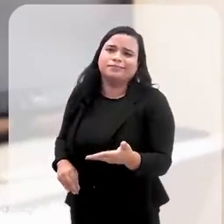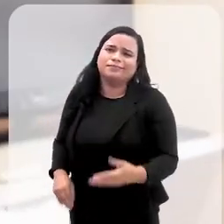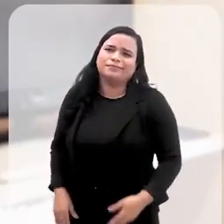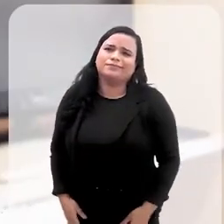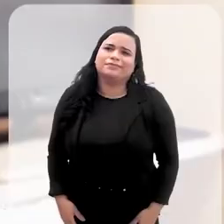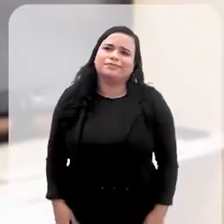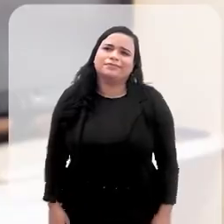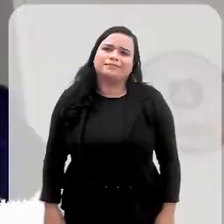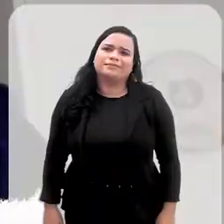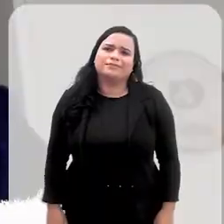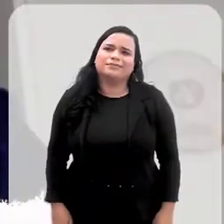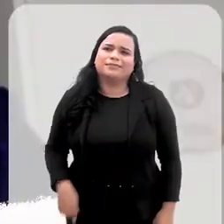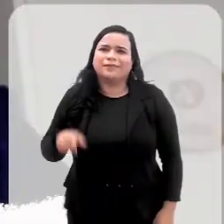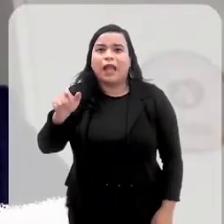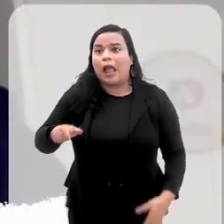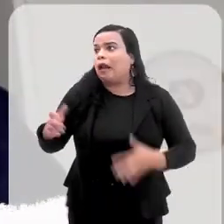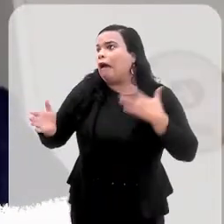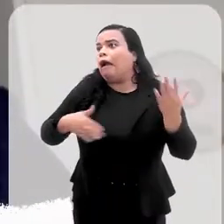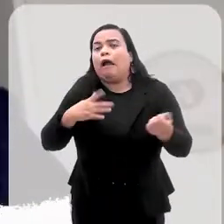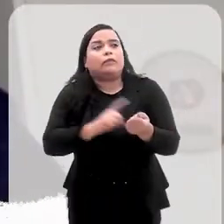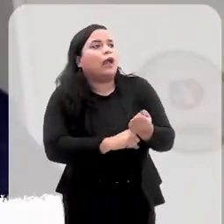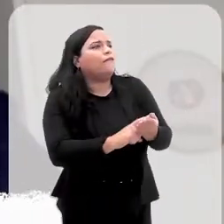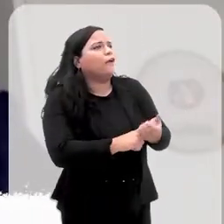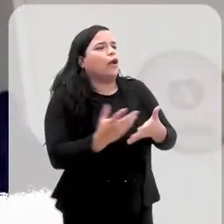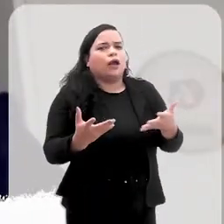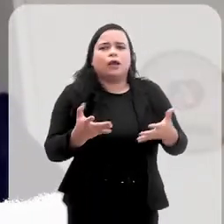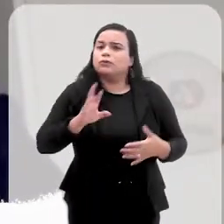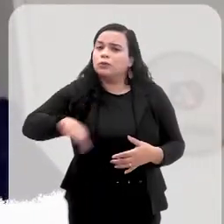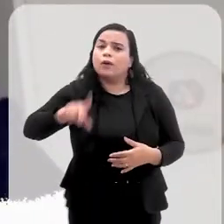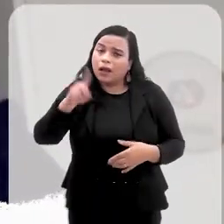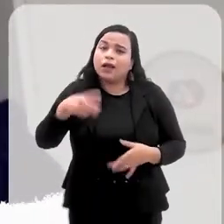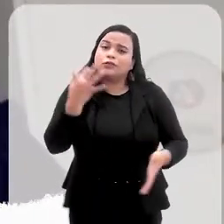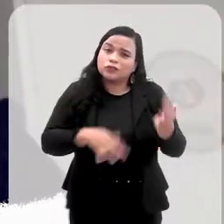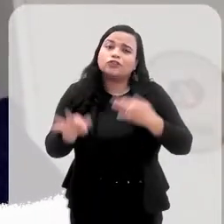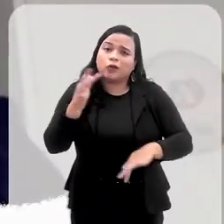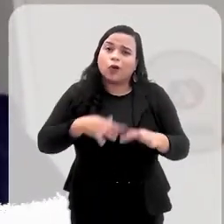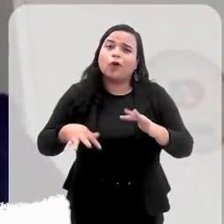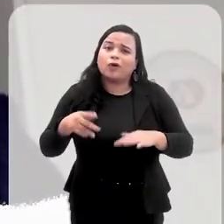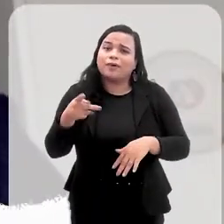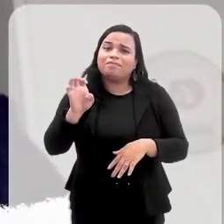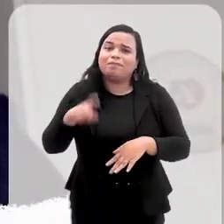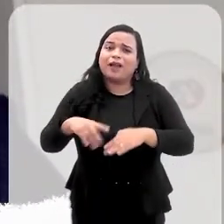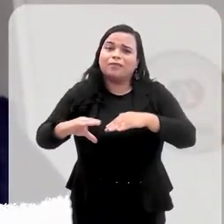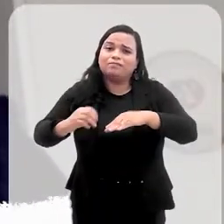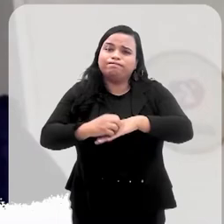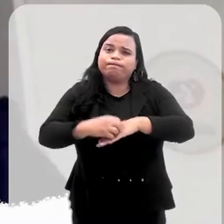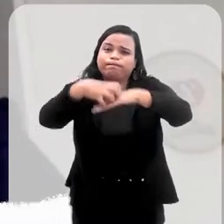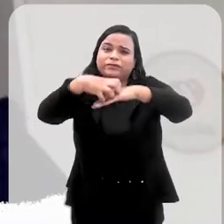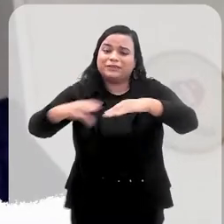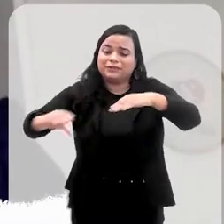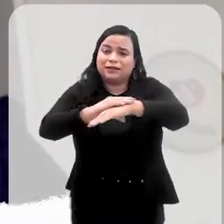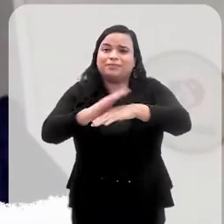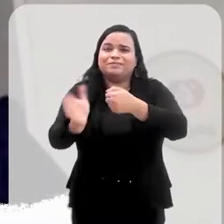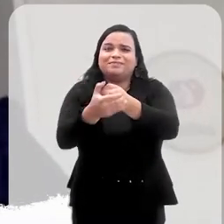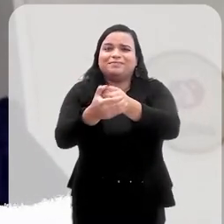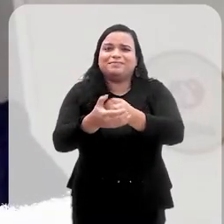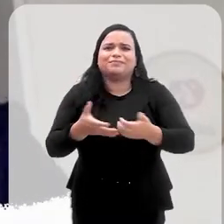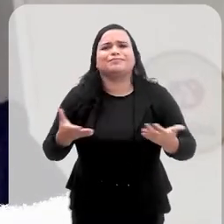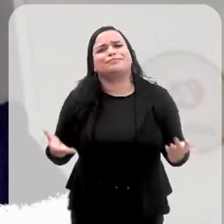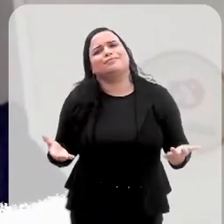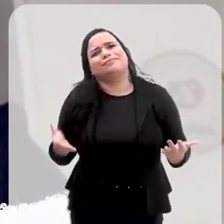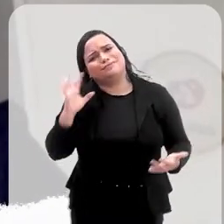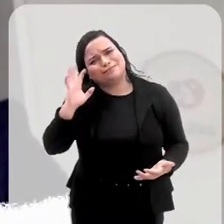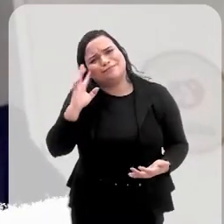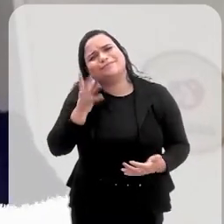no sapato. Exato. Então, uma dessas, essa questão da dor foi o que me pegou muito no meu doutorado, quando eu fui nas casas